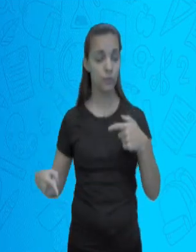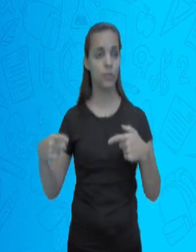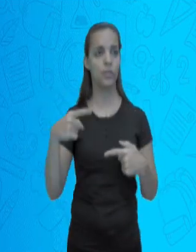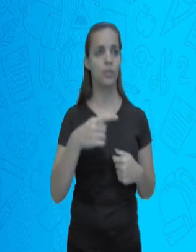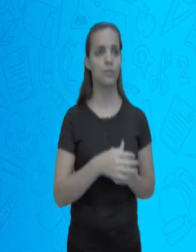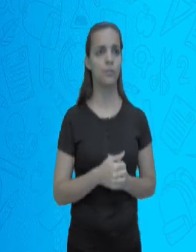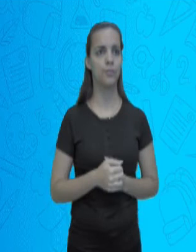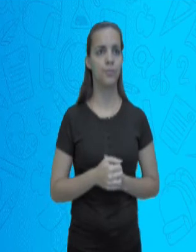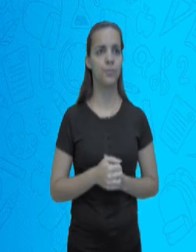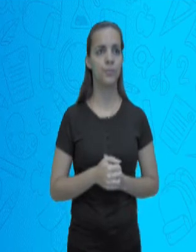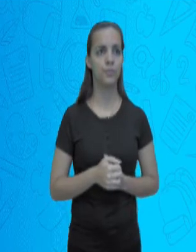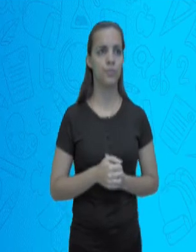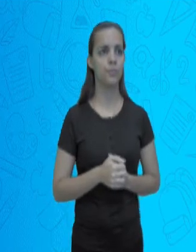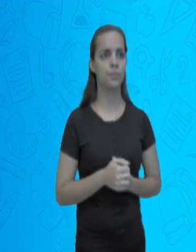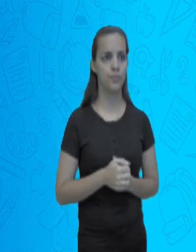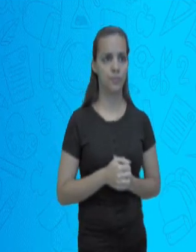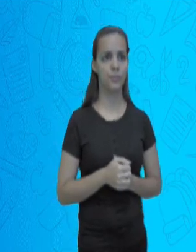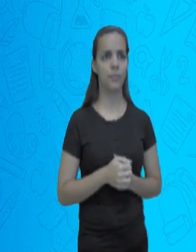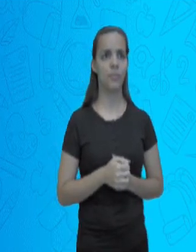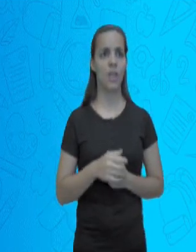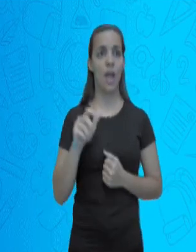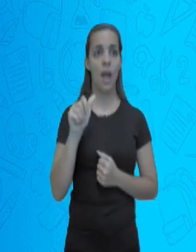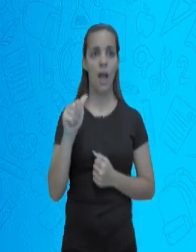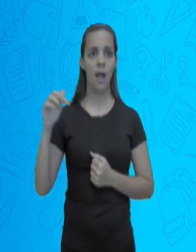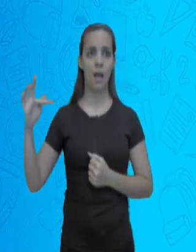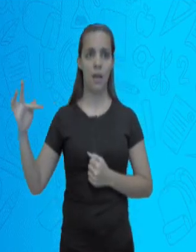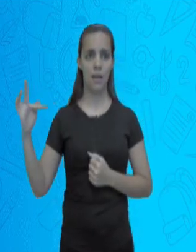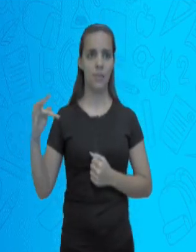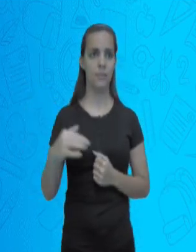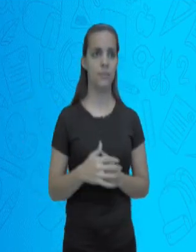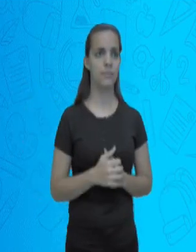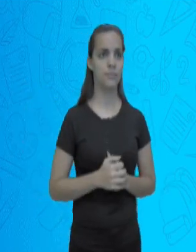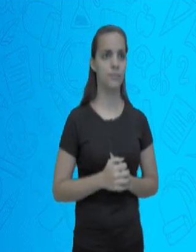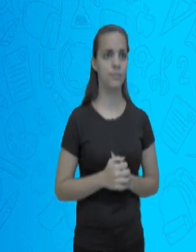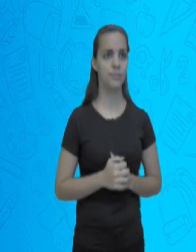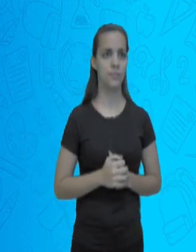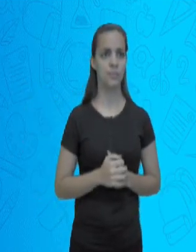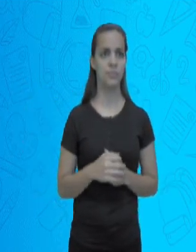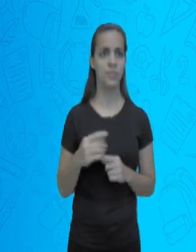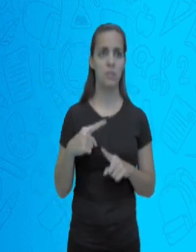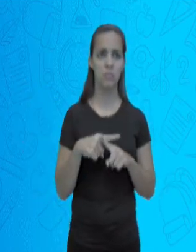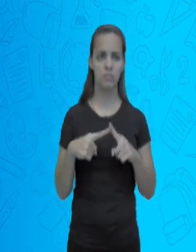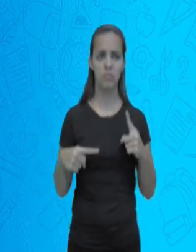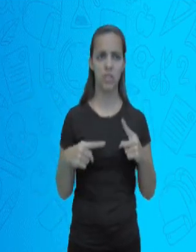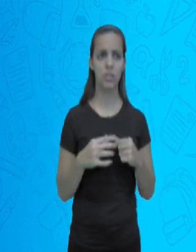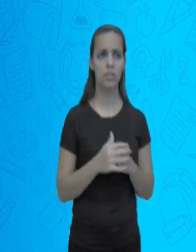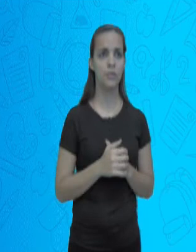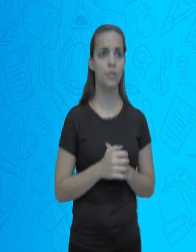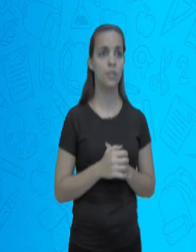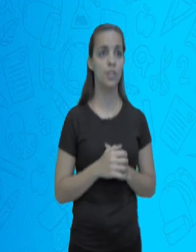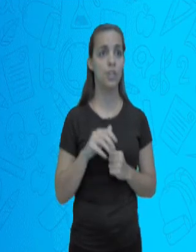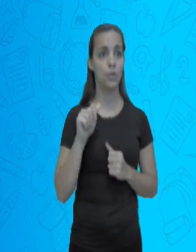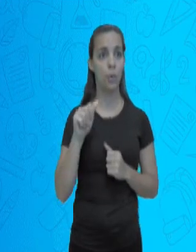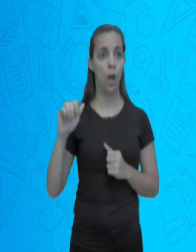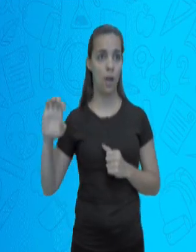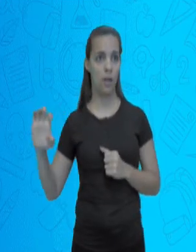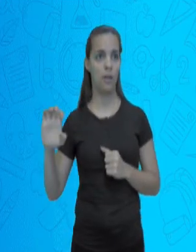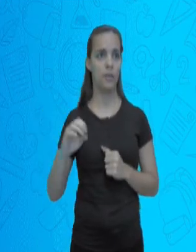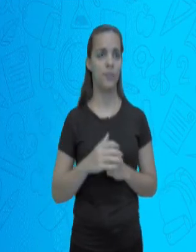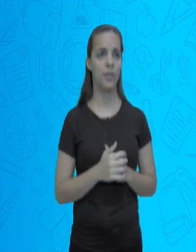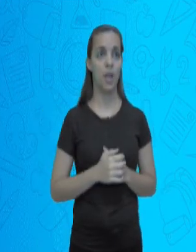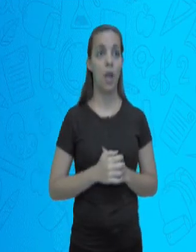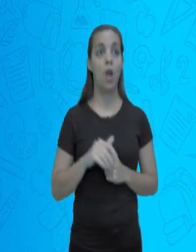medida desse segmento AF? Que vai ser a metade de AE, não é isso? Então, eu tenho AE é